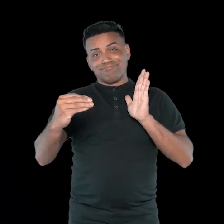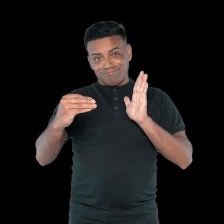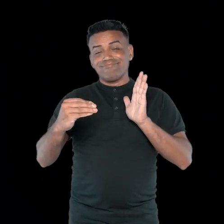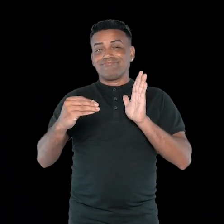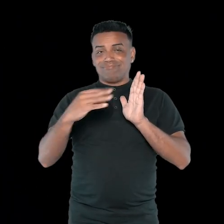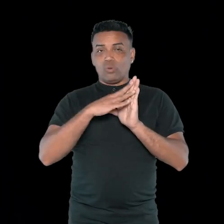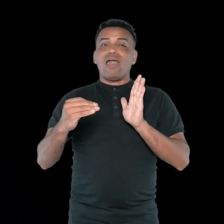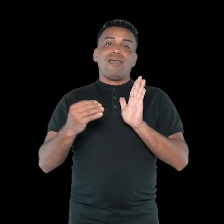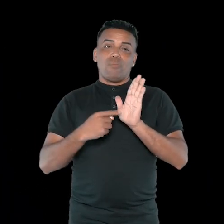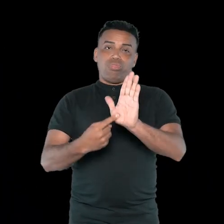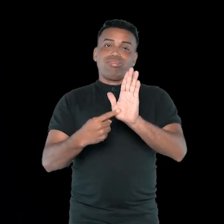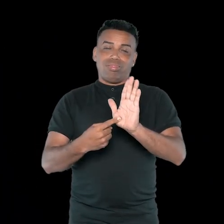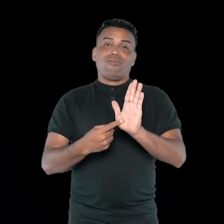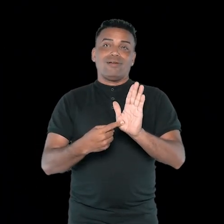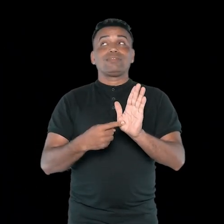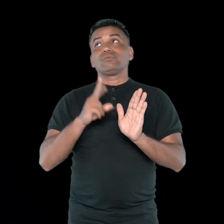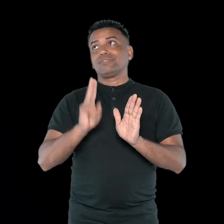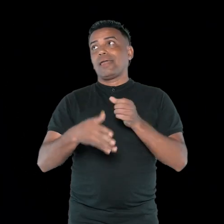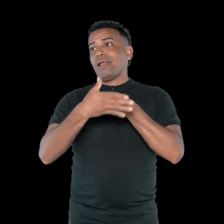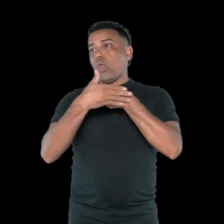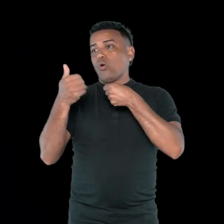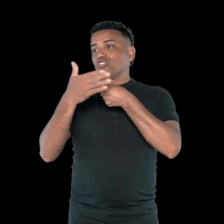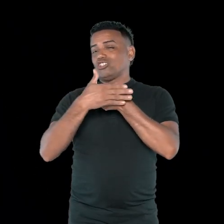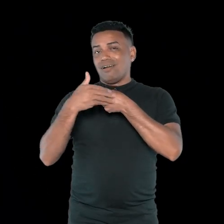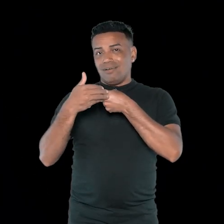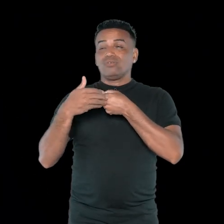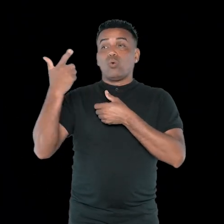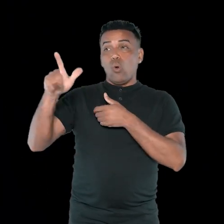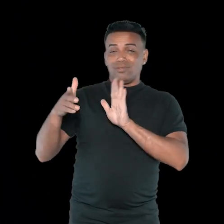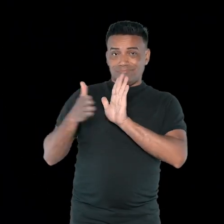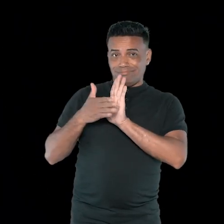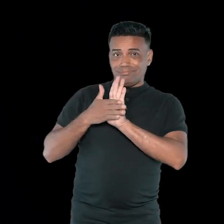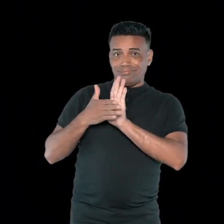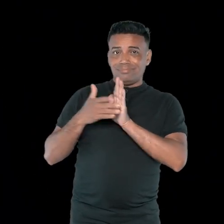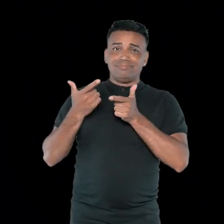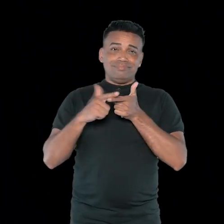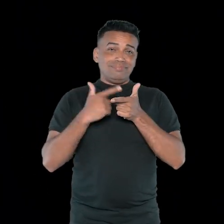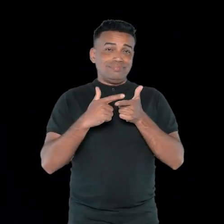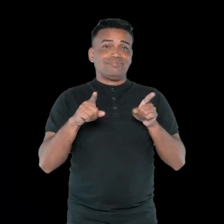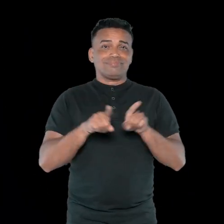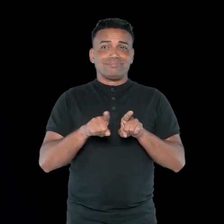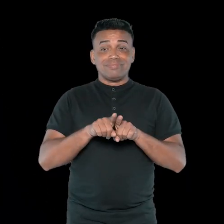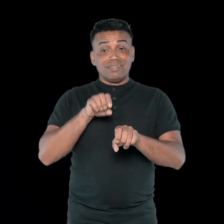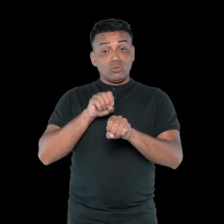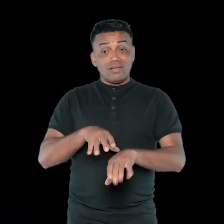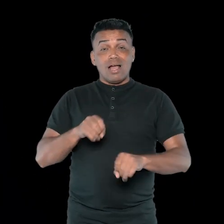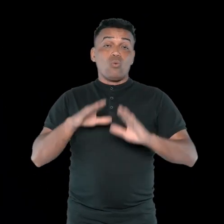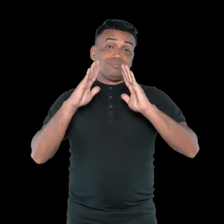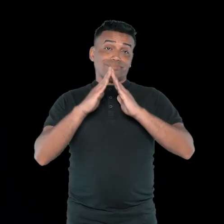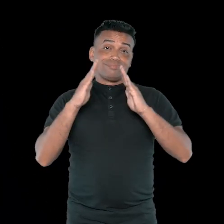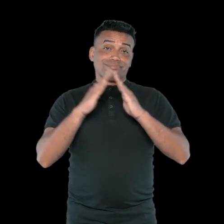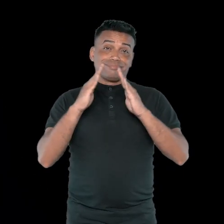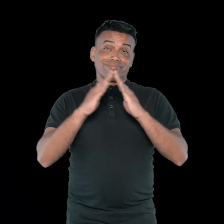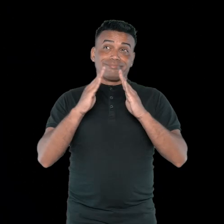fica sempre muito elogiado, né? Outros programas também, como educação domiciliar,